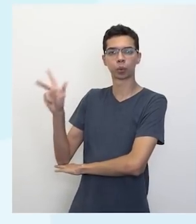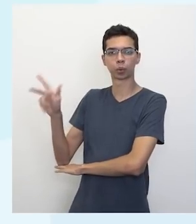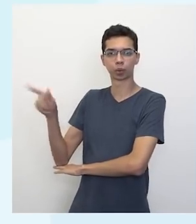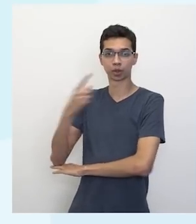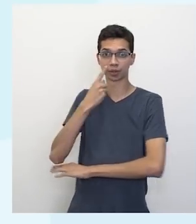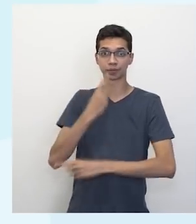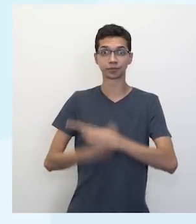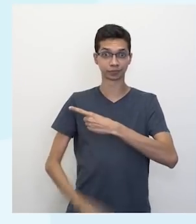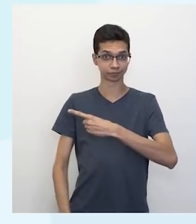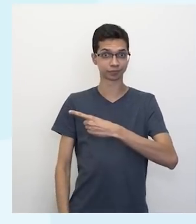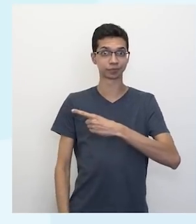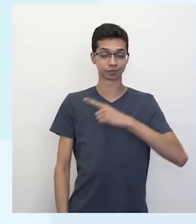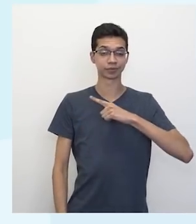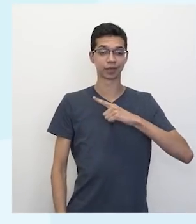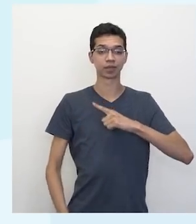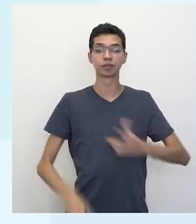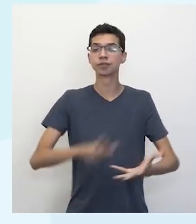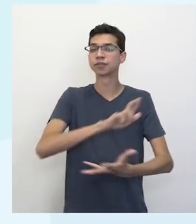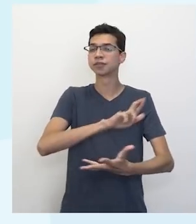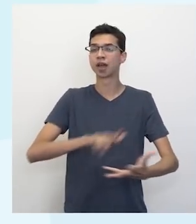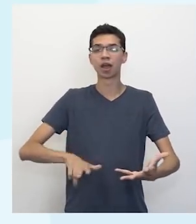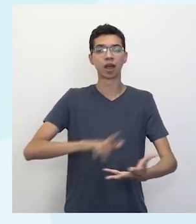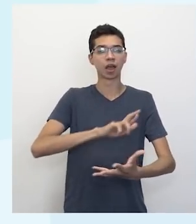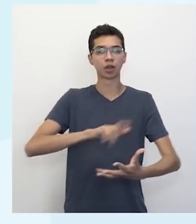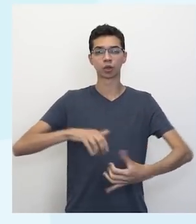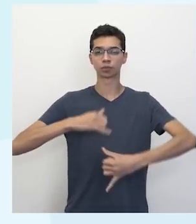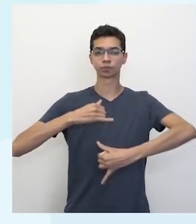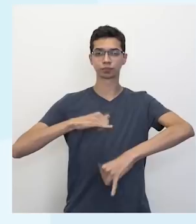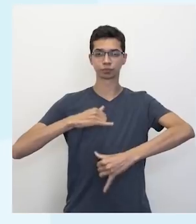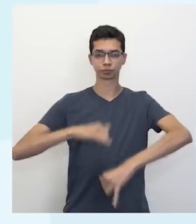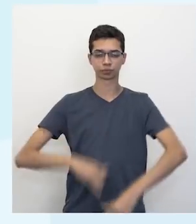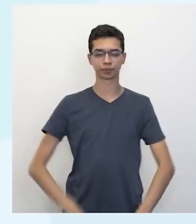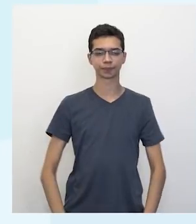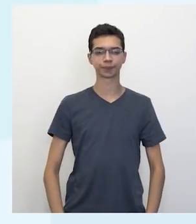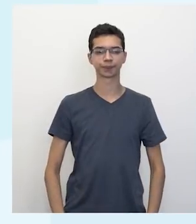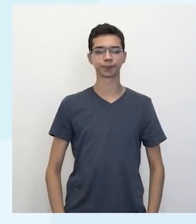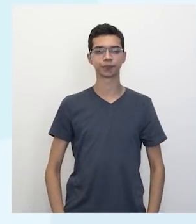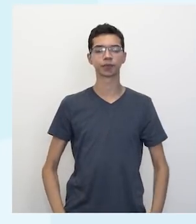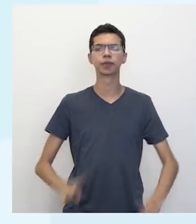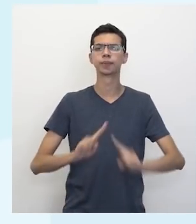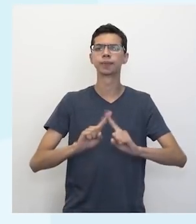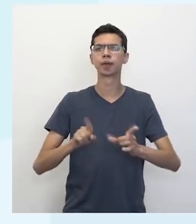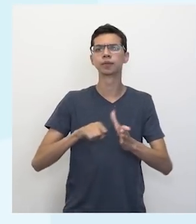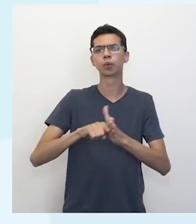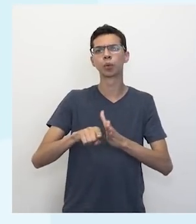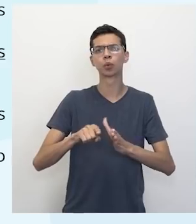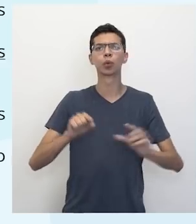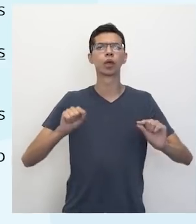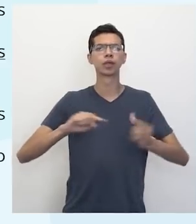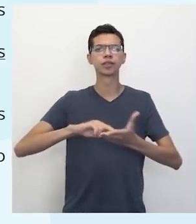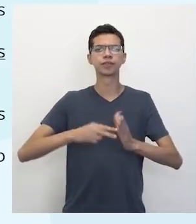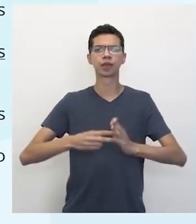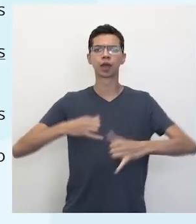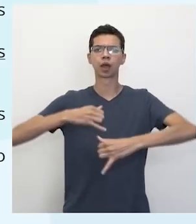tem a representação de várias formas de energia. Mas, aí a gente pergunta, o que é energia?